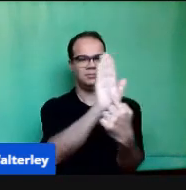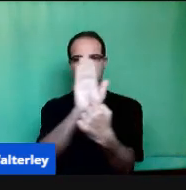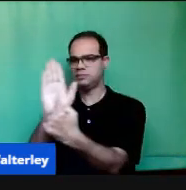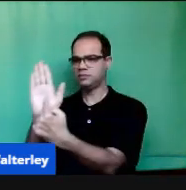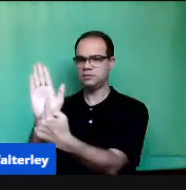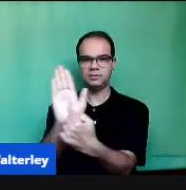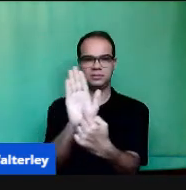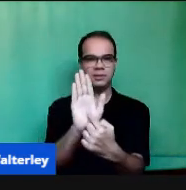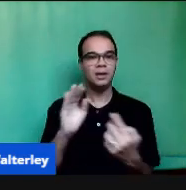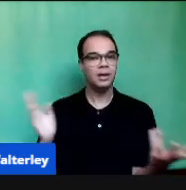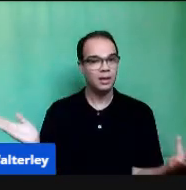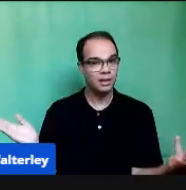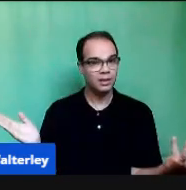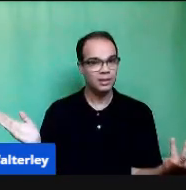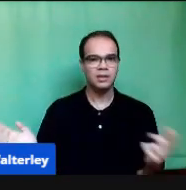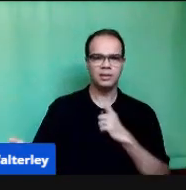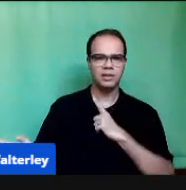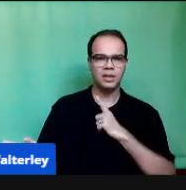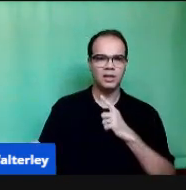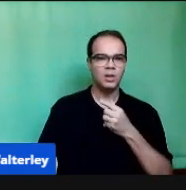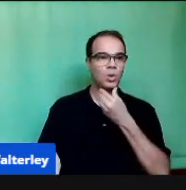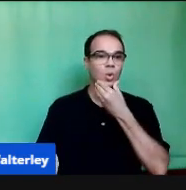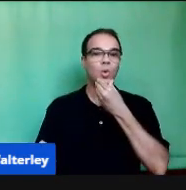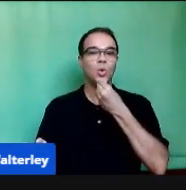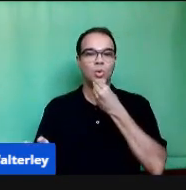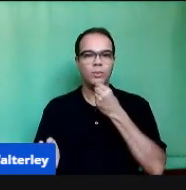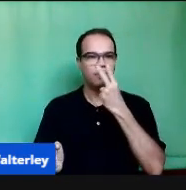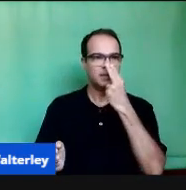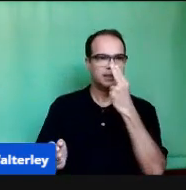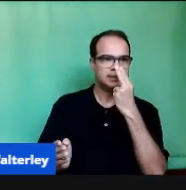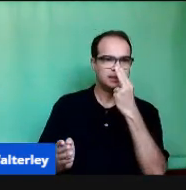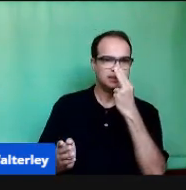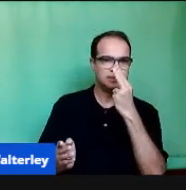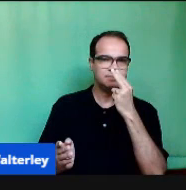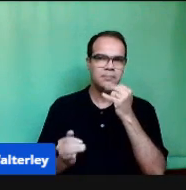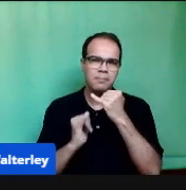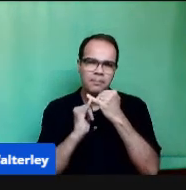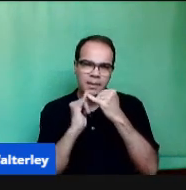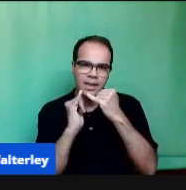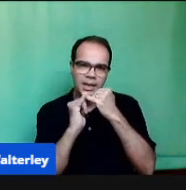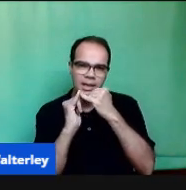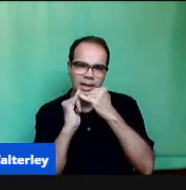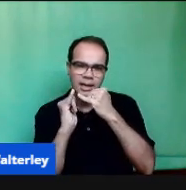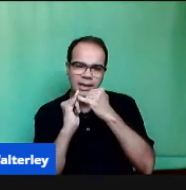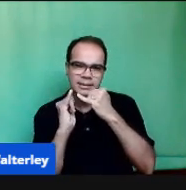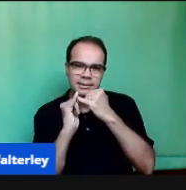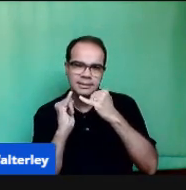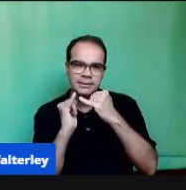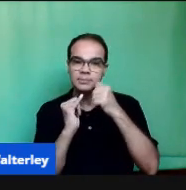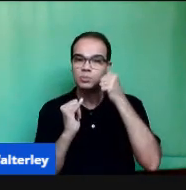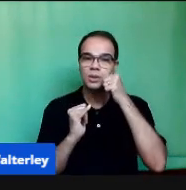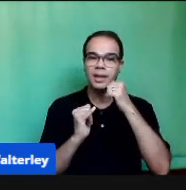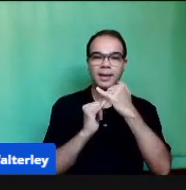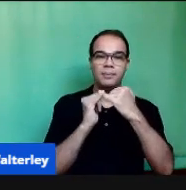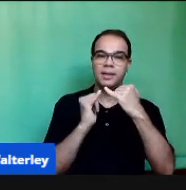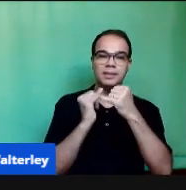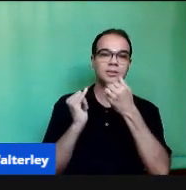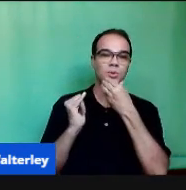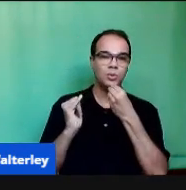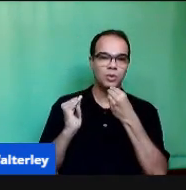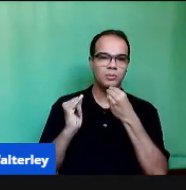nomes assim, unissexes ou não binários, enfim, né? Que a gente pode dizer. E esse nome social, ele deve